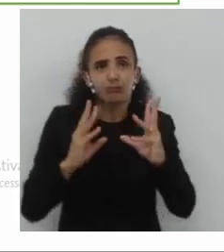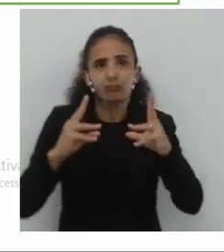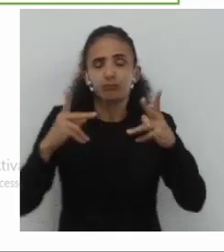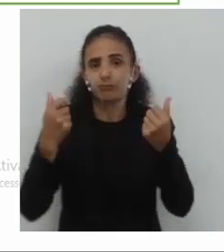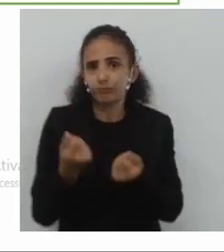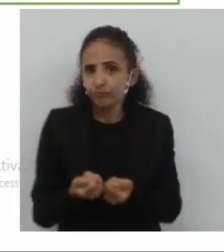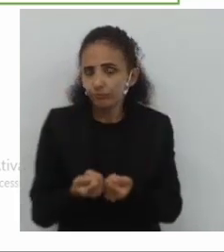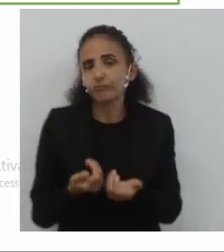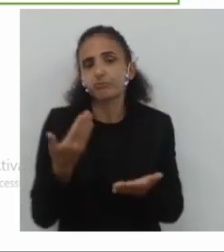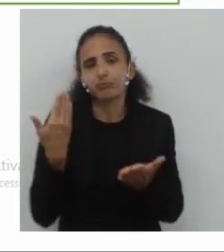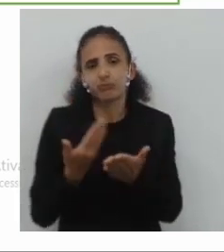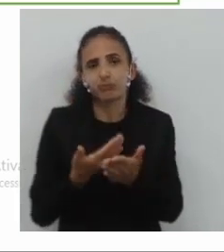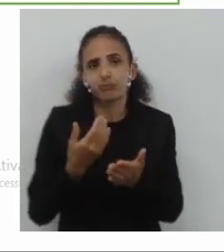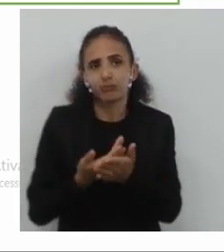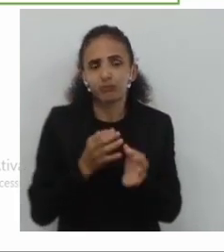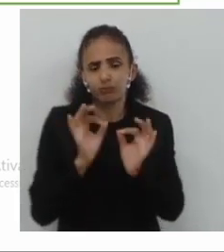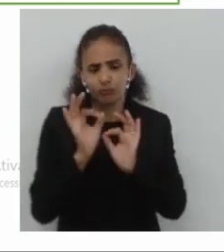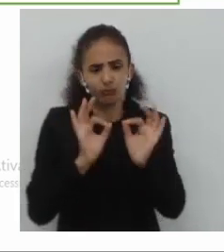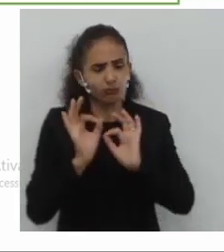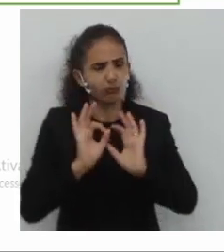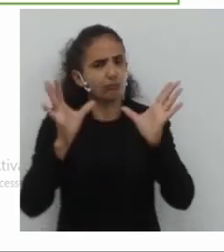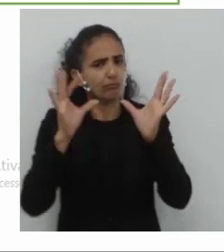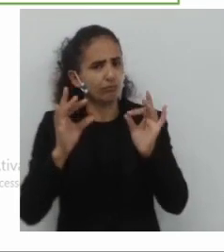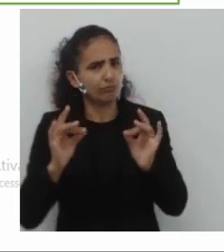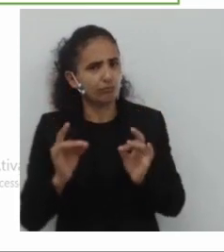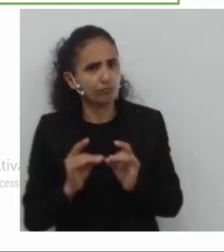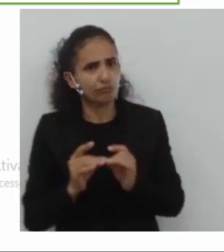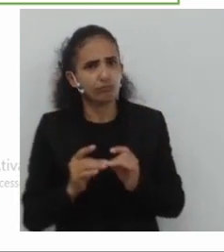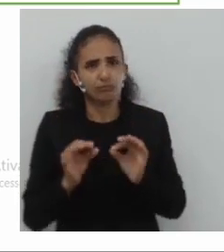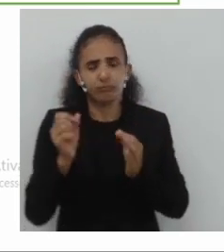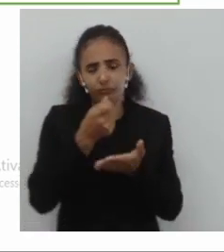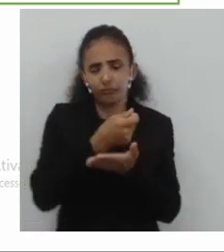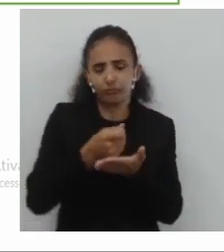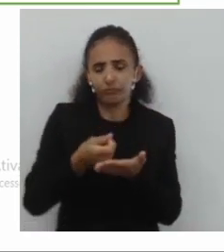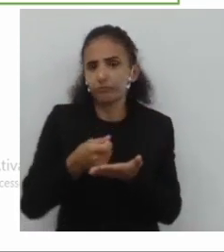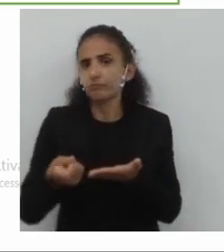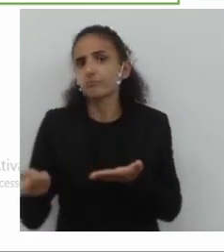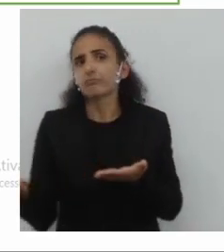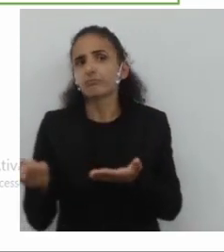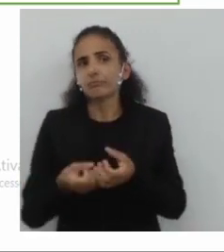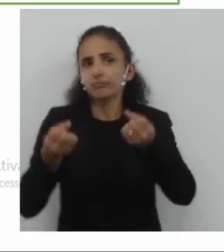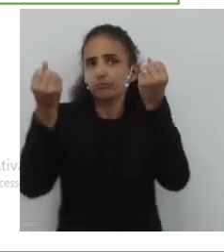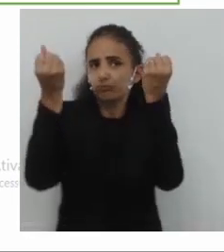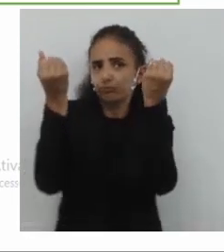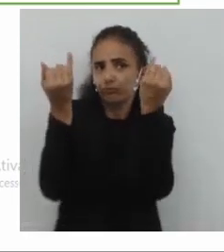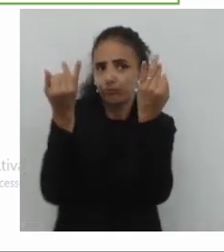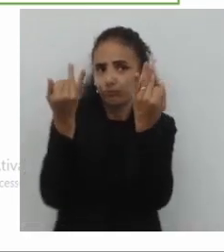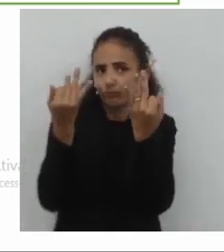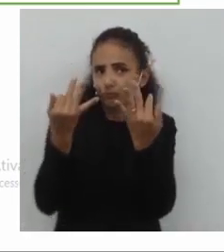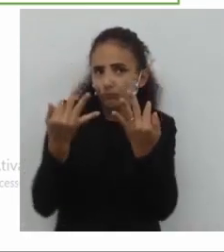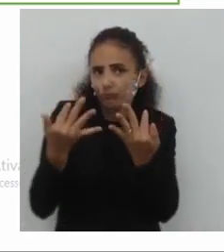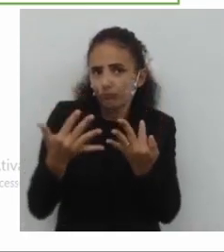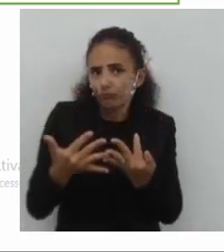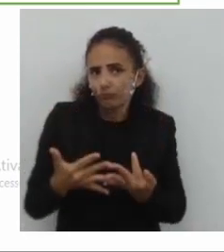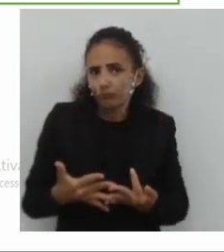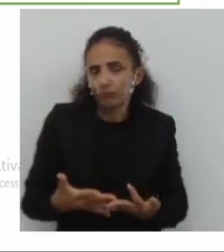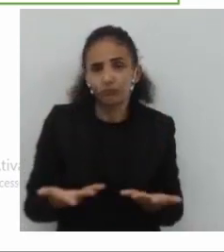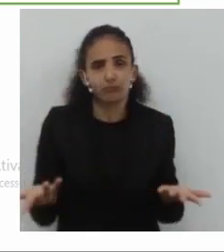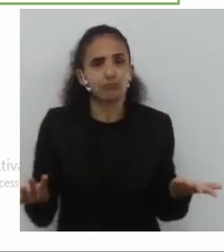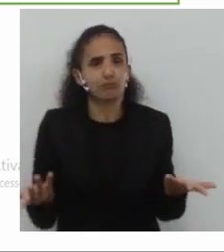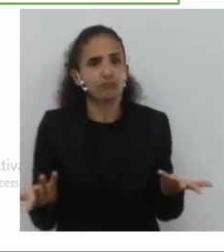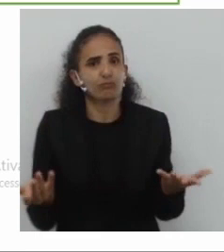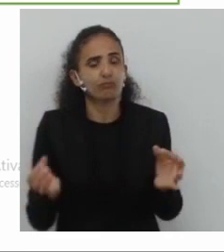partes para examinar criticamente. Aí você tem citar, discorrer, explicar, identificar.